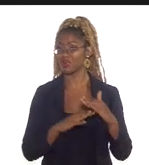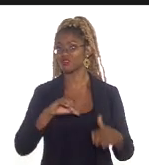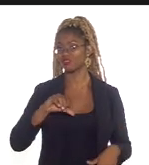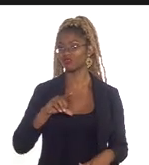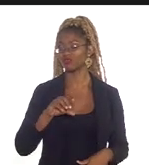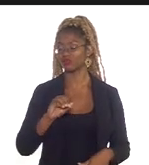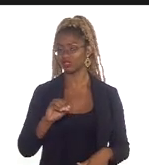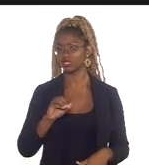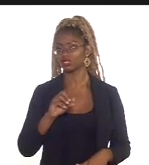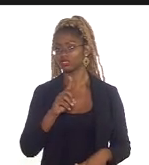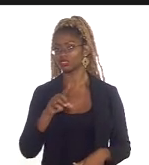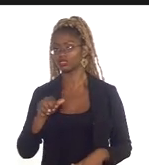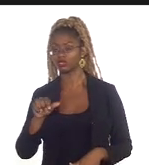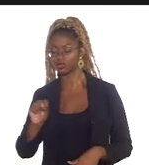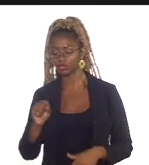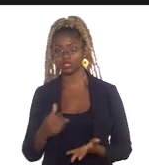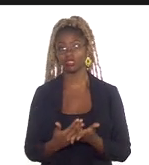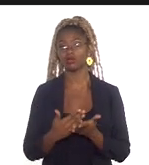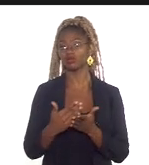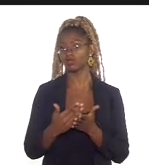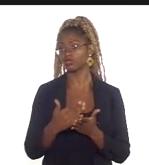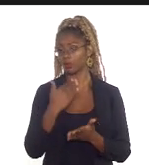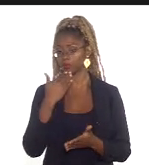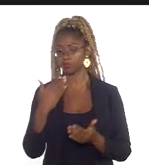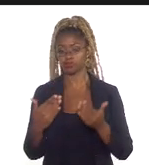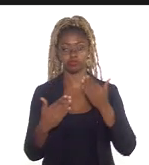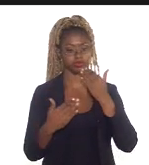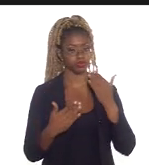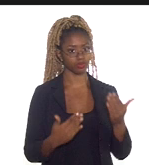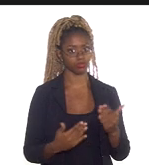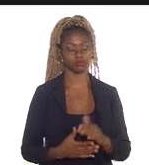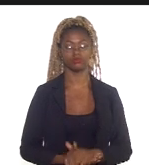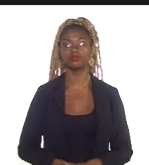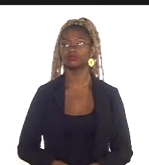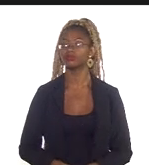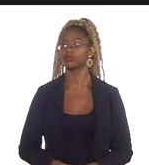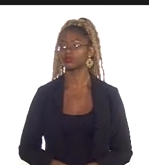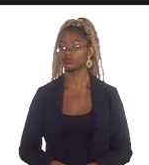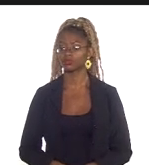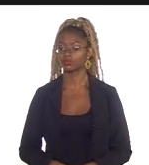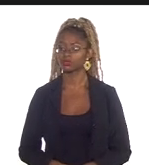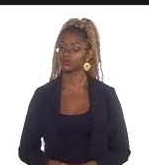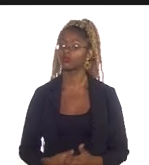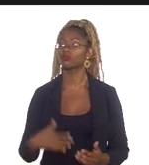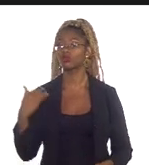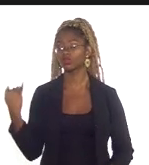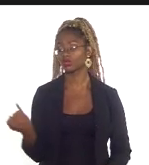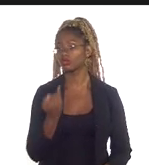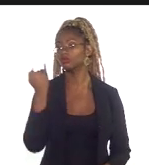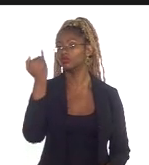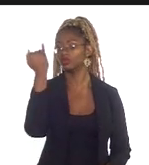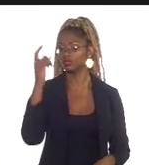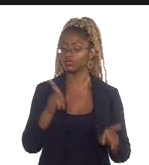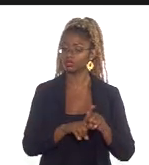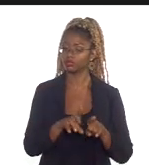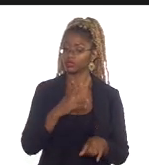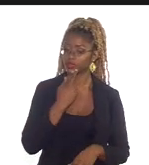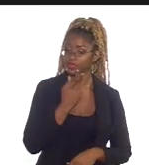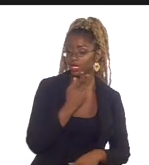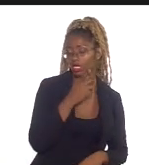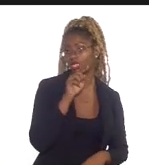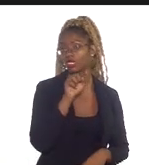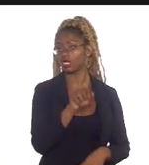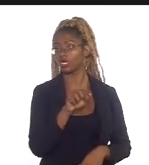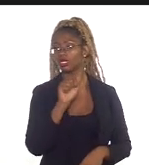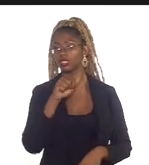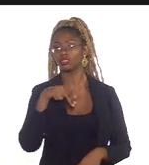dá início à cobrança. E é importante também a gente falar que a